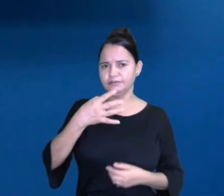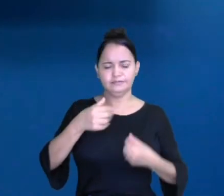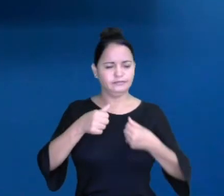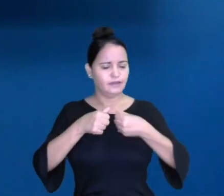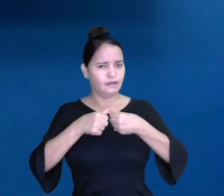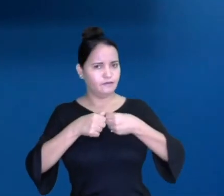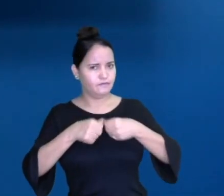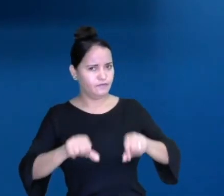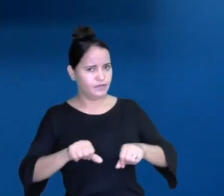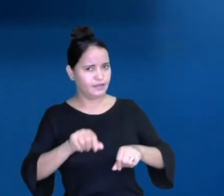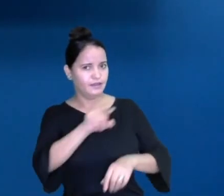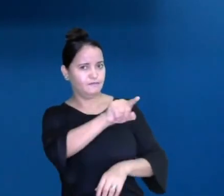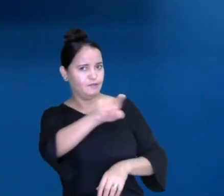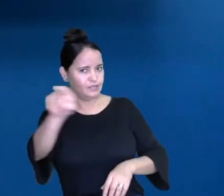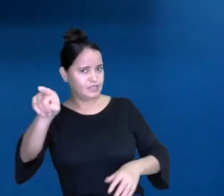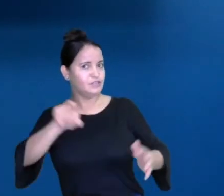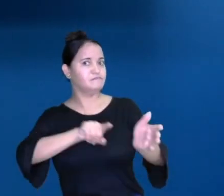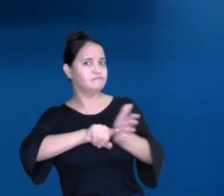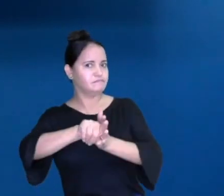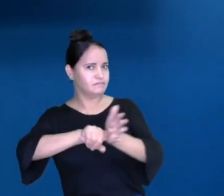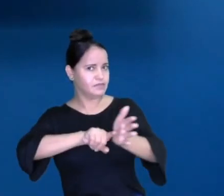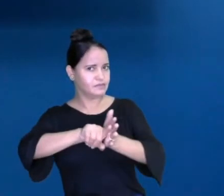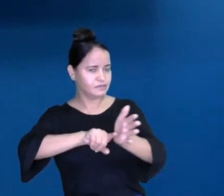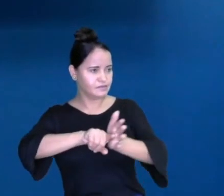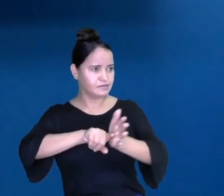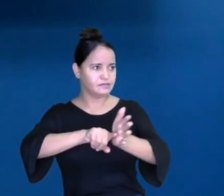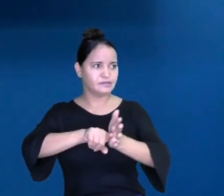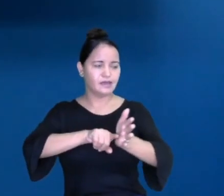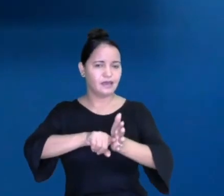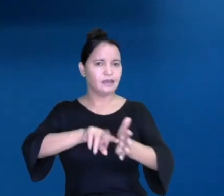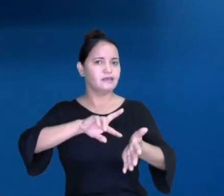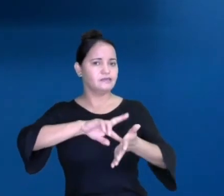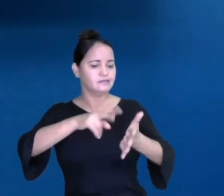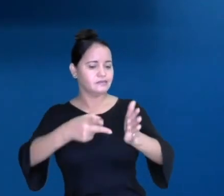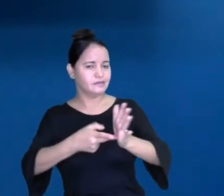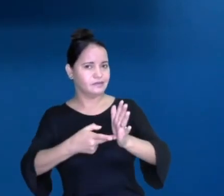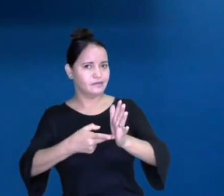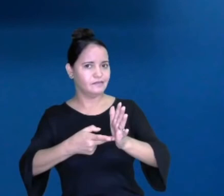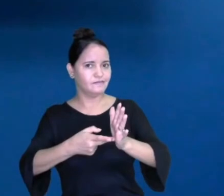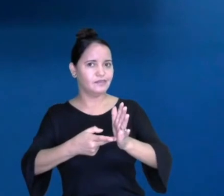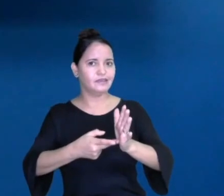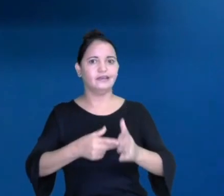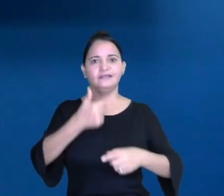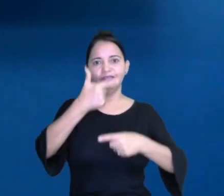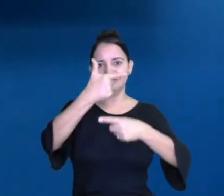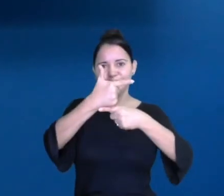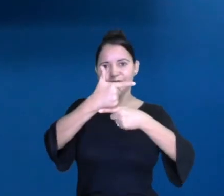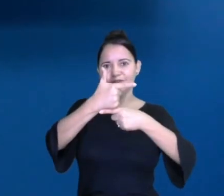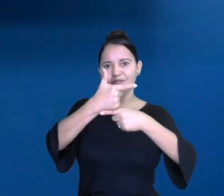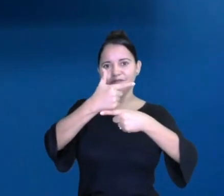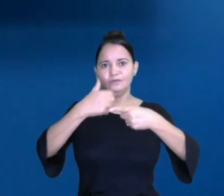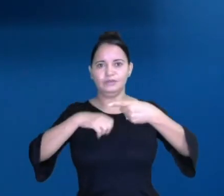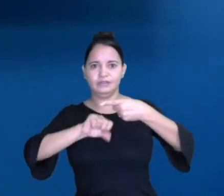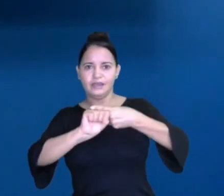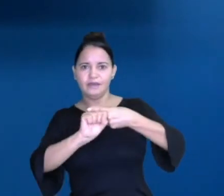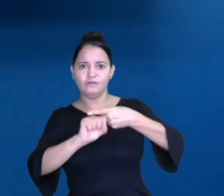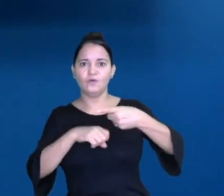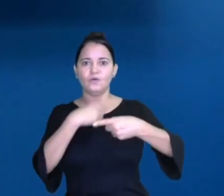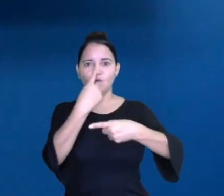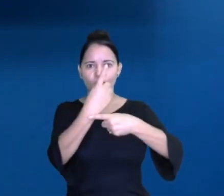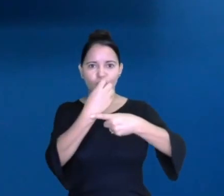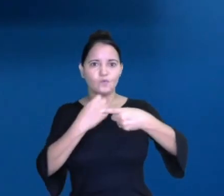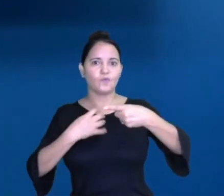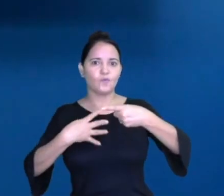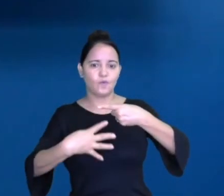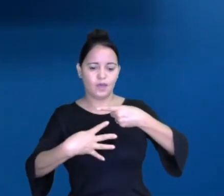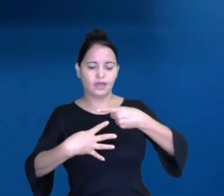vocês pesquisarem o que significa aí essa relação do 2/8 com 1/4. 1/4